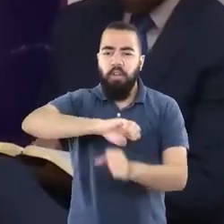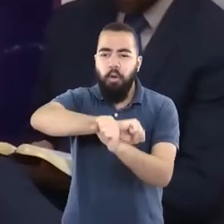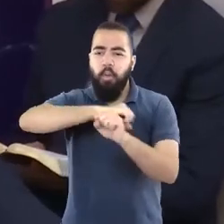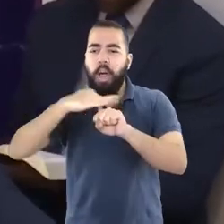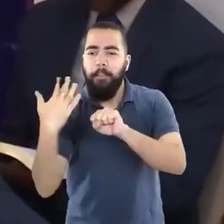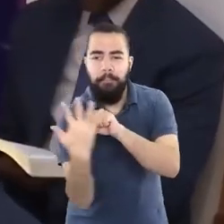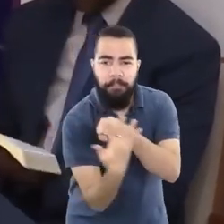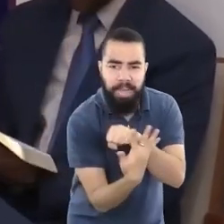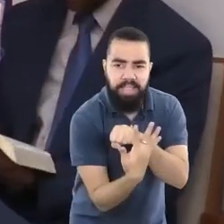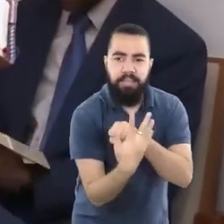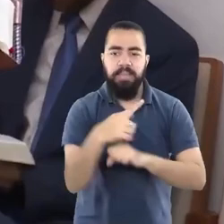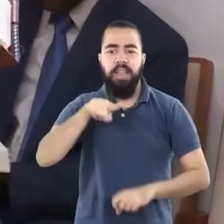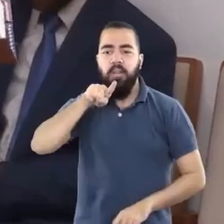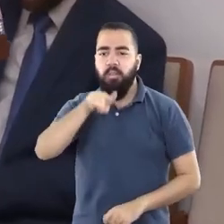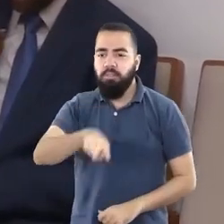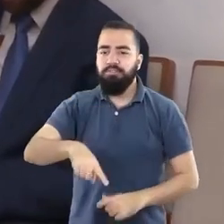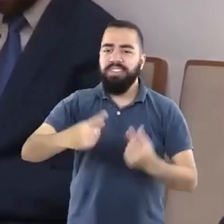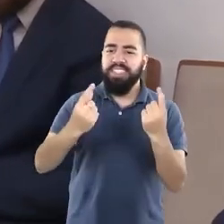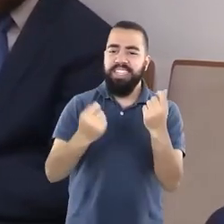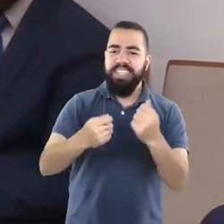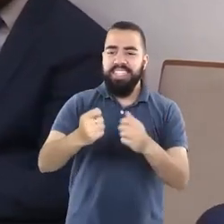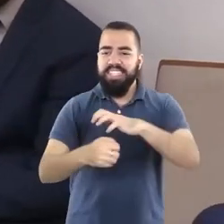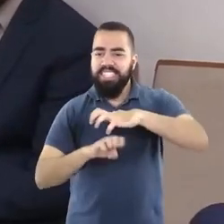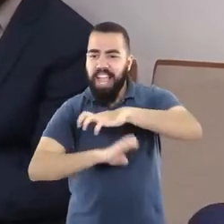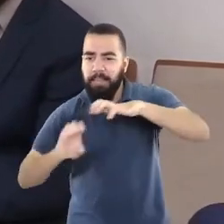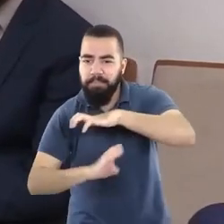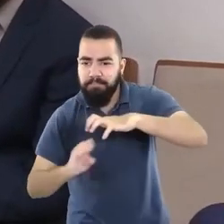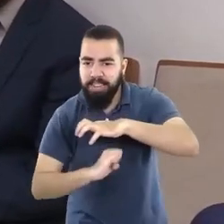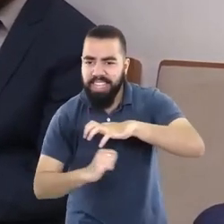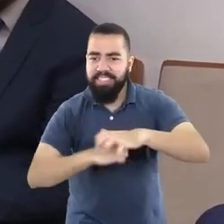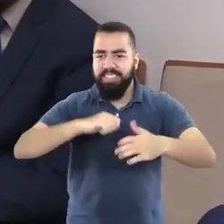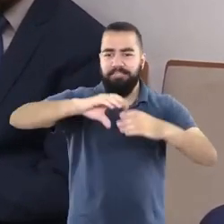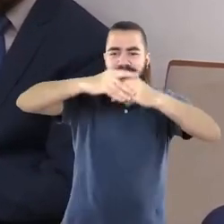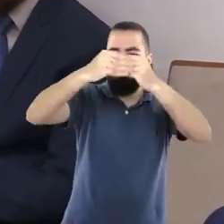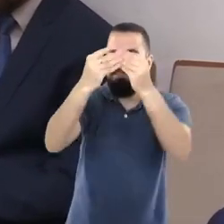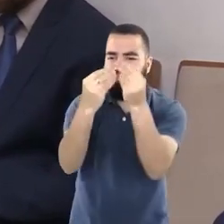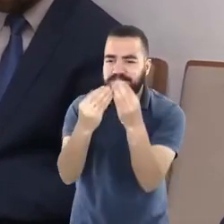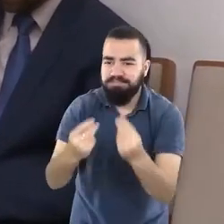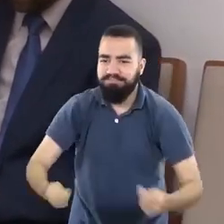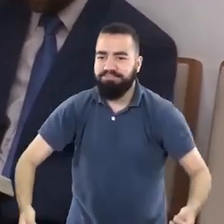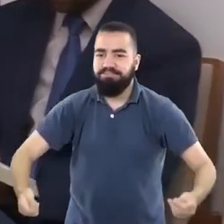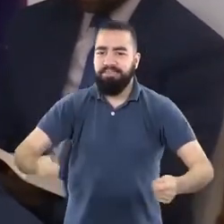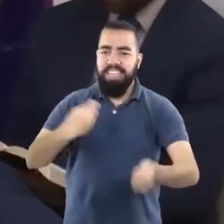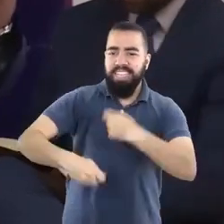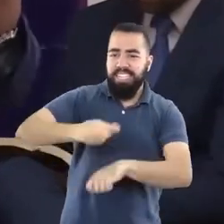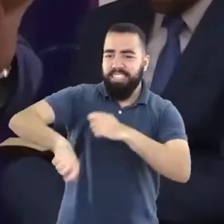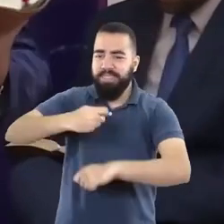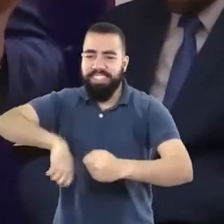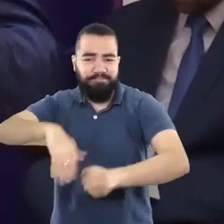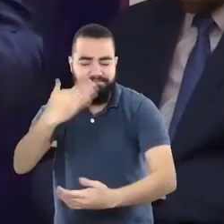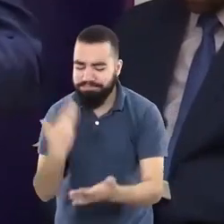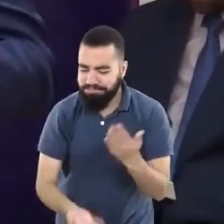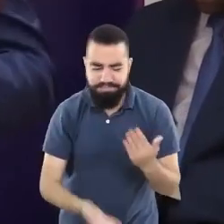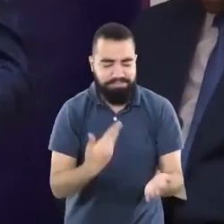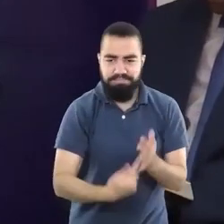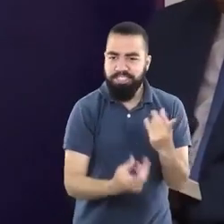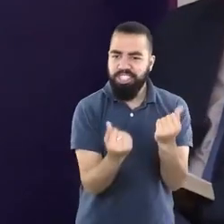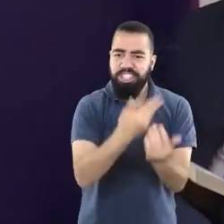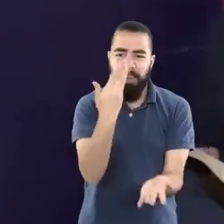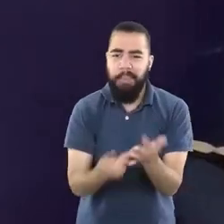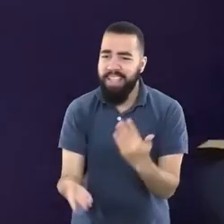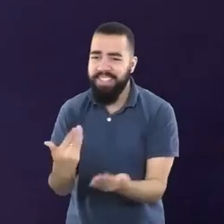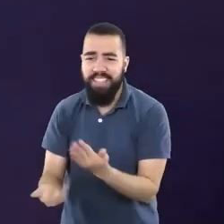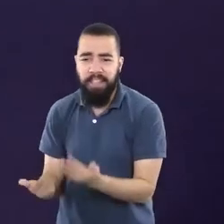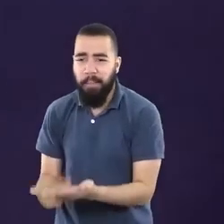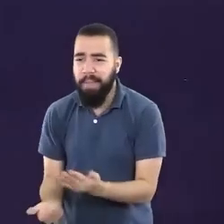você abaixou o seu salário, talvez você tenha perdido recursos e mais recursos diante da crise mundial e nacional que se